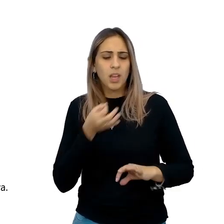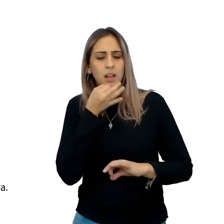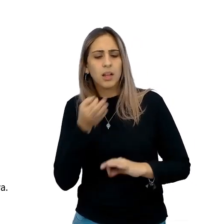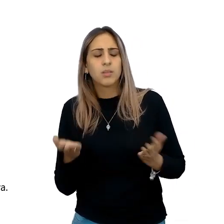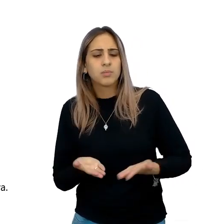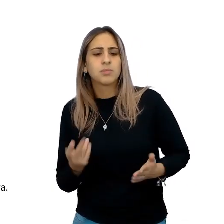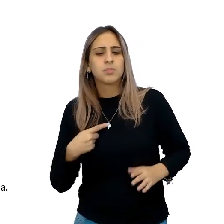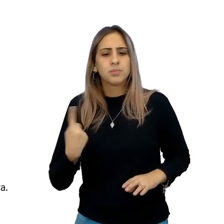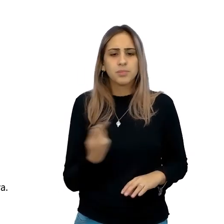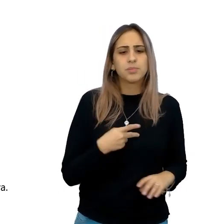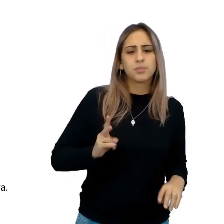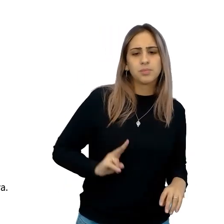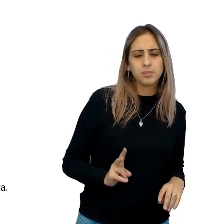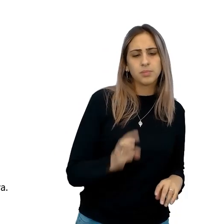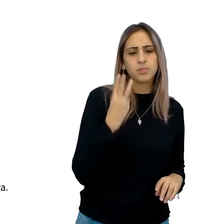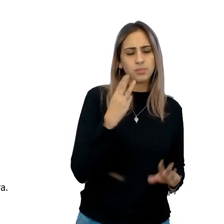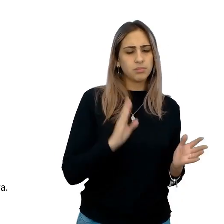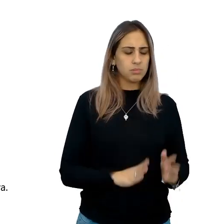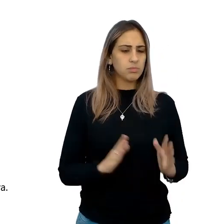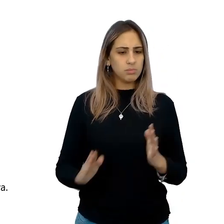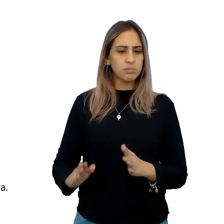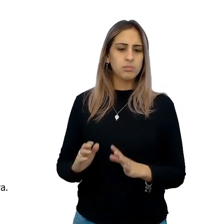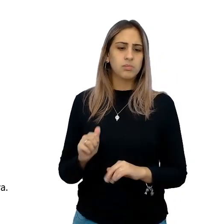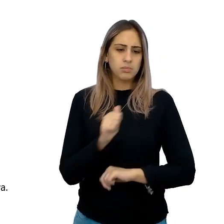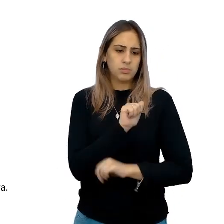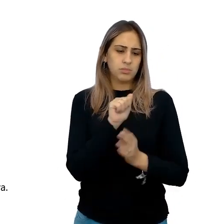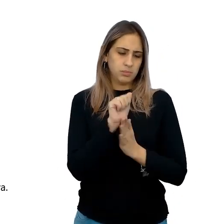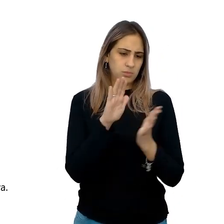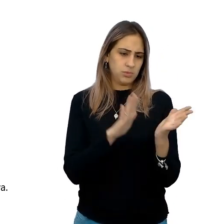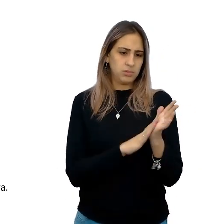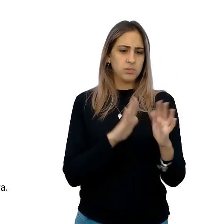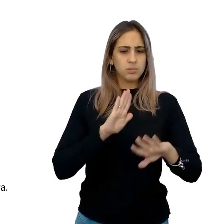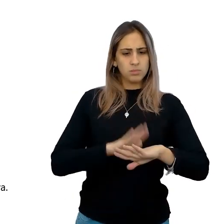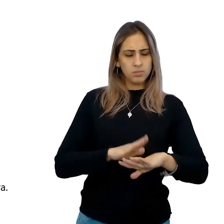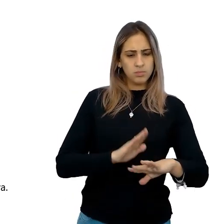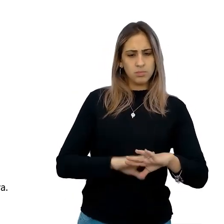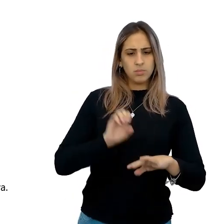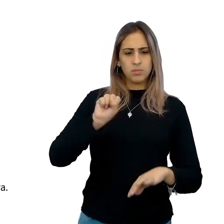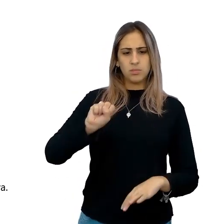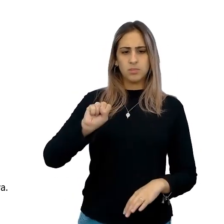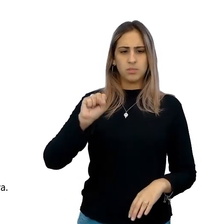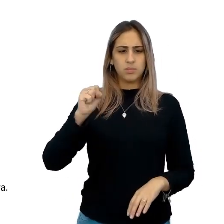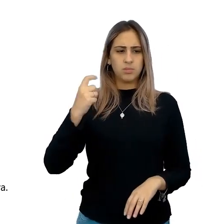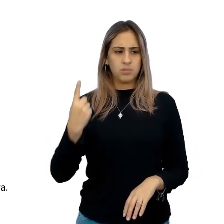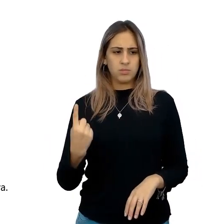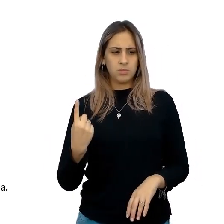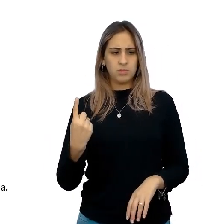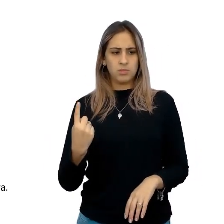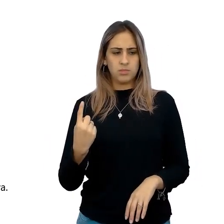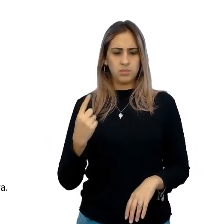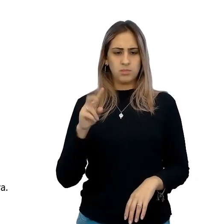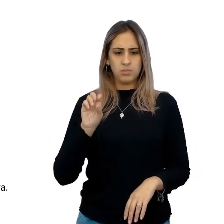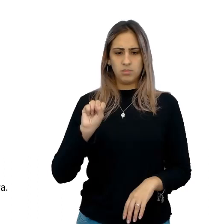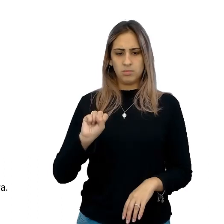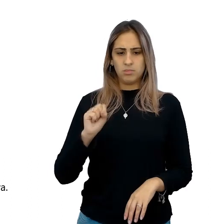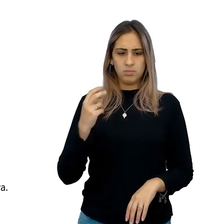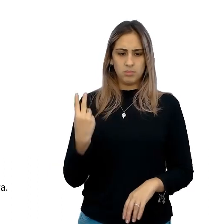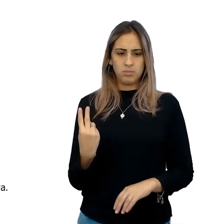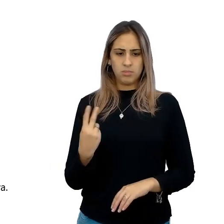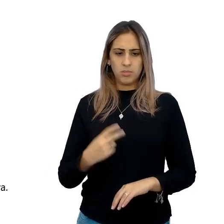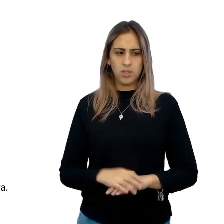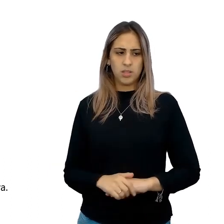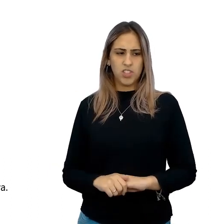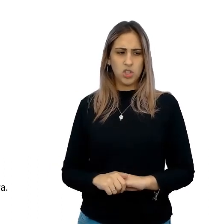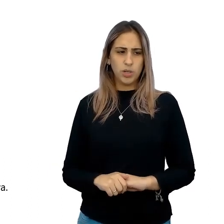tem sempre 3 sequências de atividade, que a gente chama de SA1, SA2 e SA3. Então,